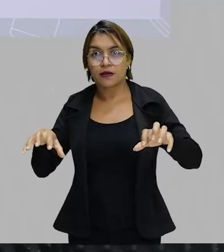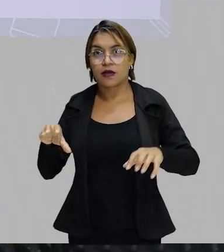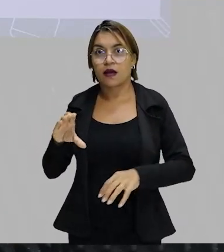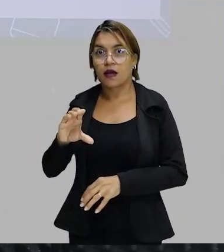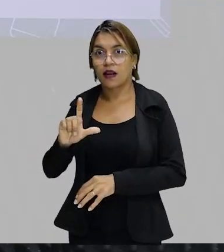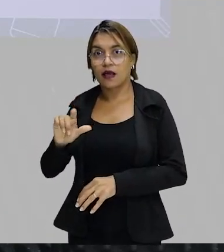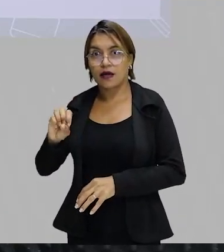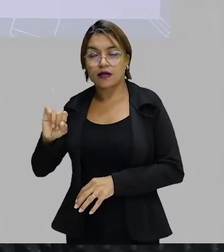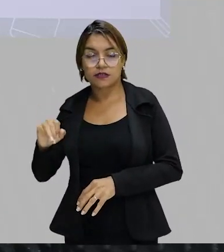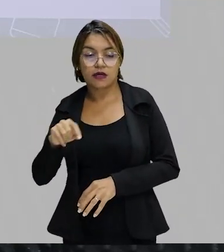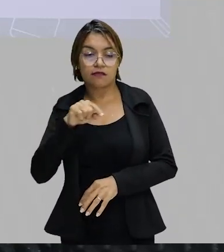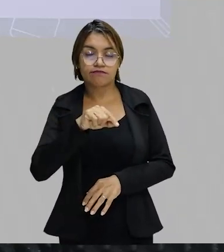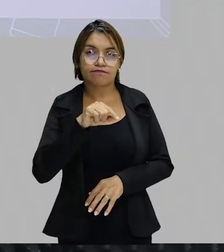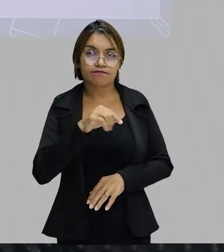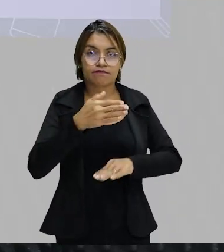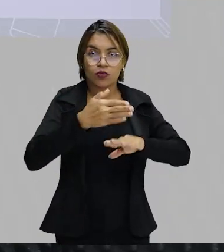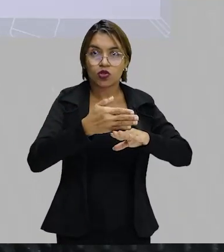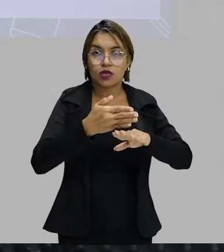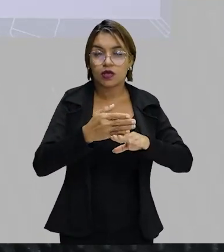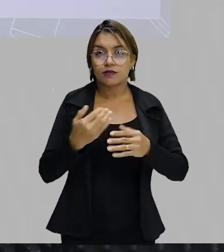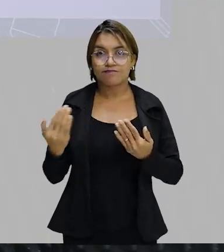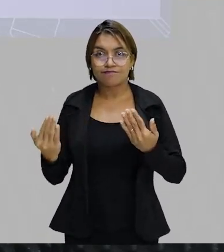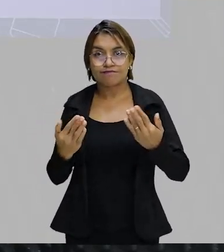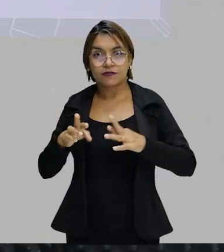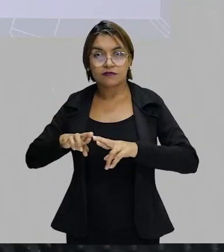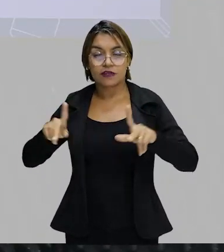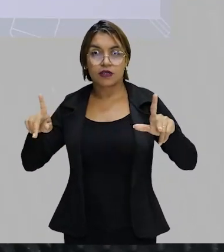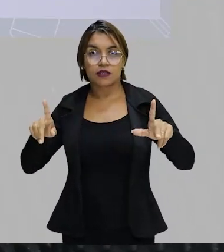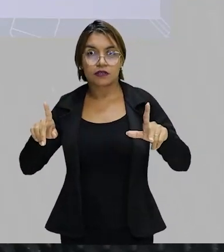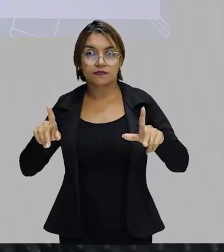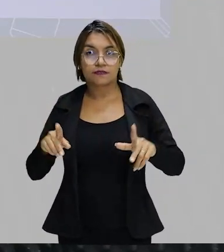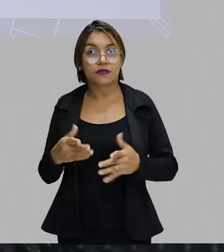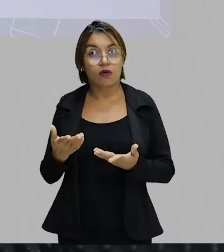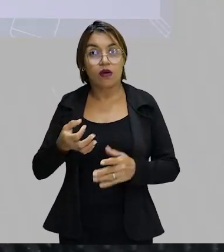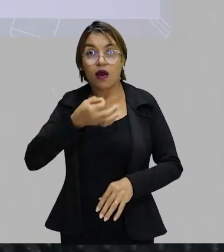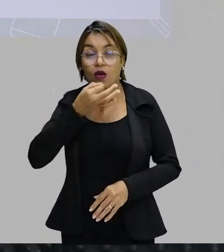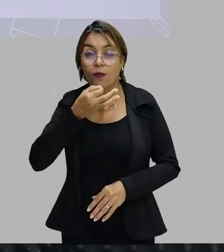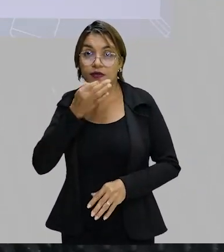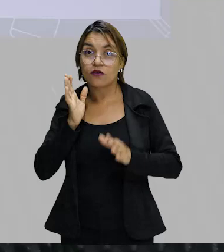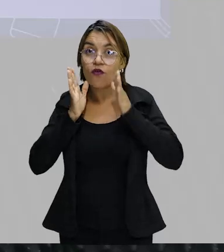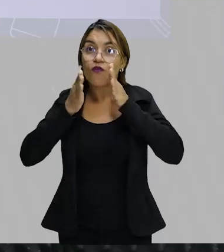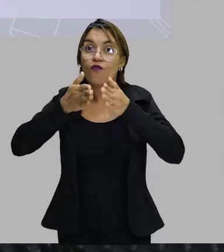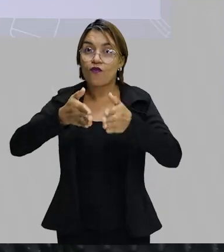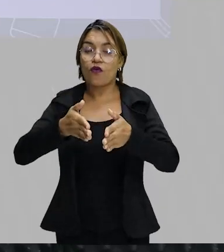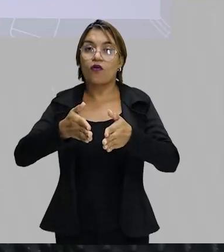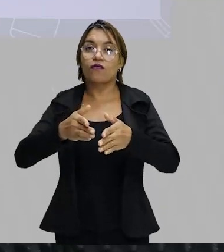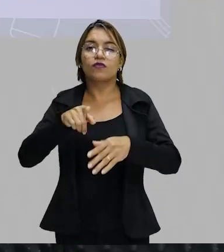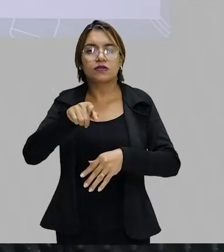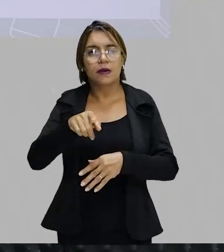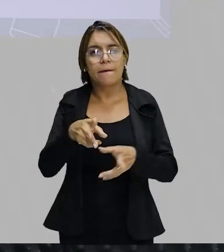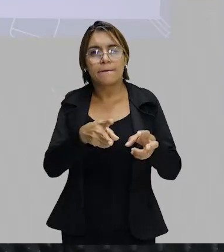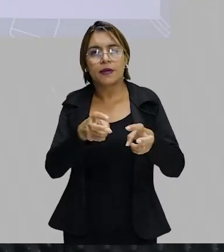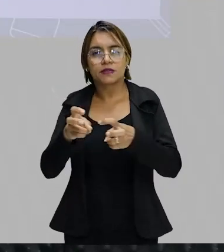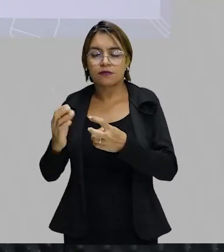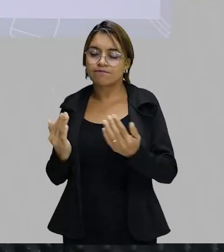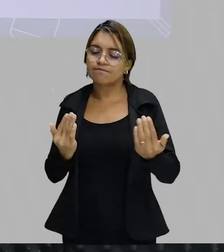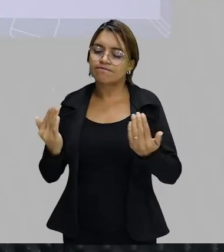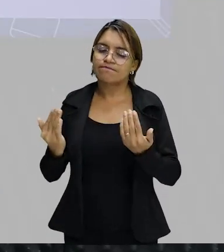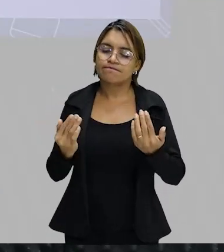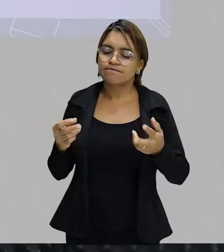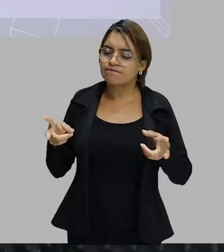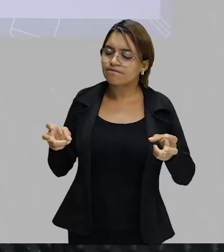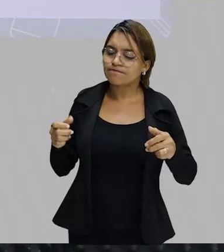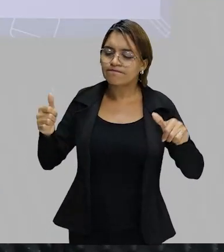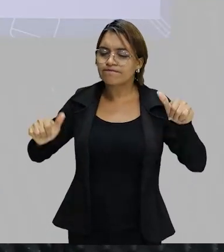em que a argumentação é o objetivo maior, é o foco maior, aí você já começa a saber diferenciar uma coisa da outra.